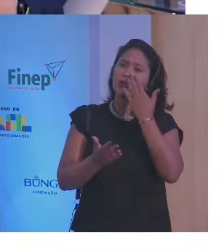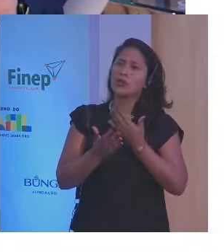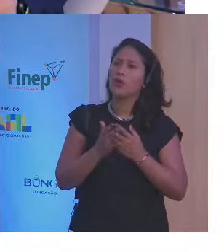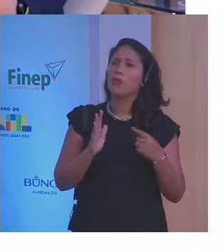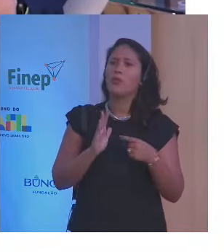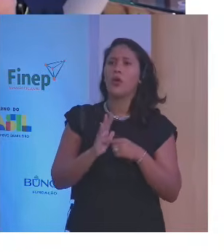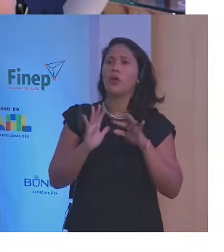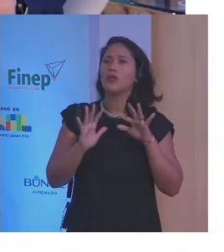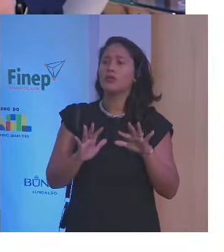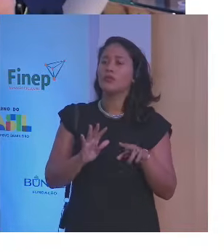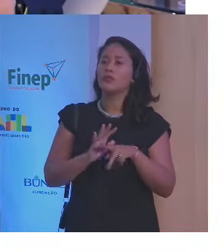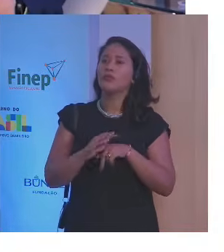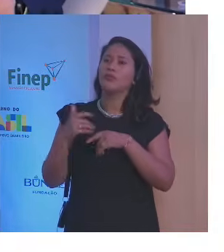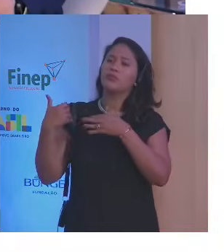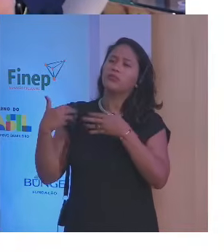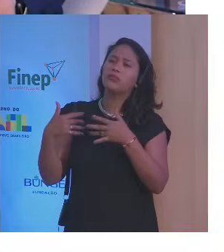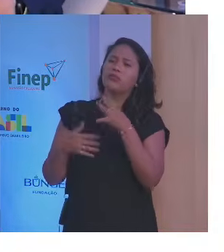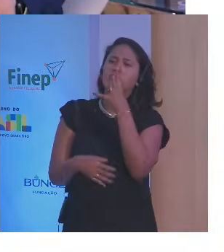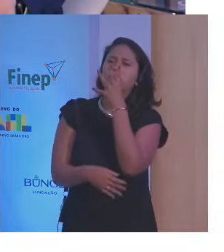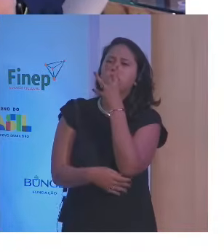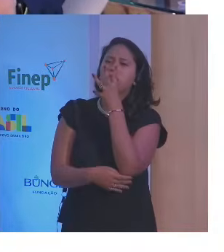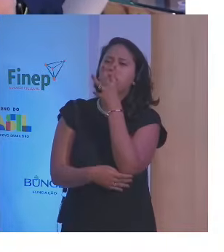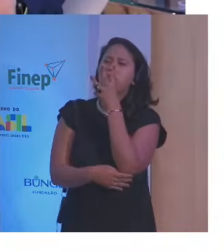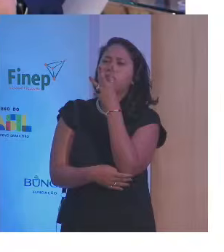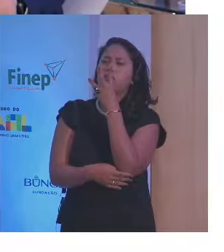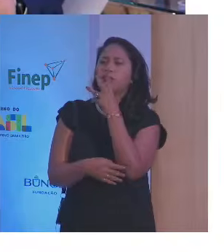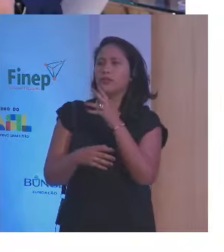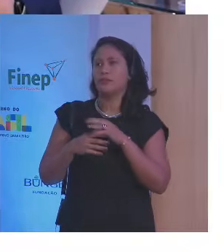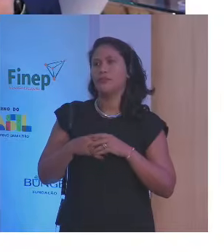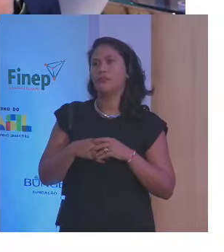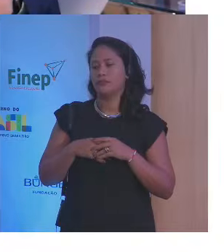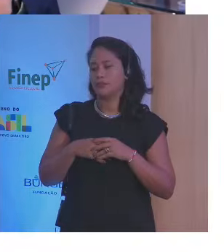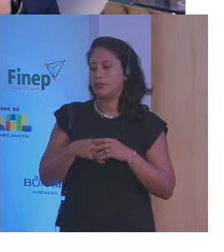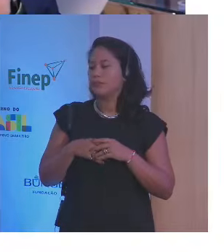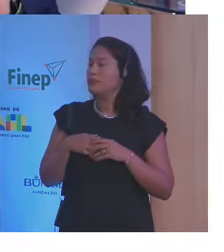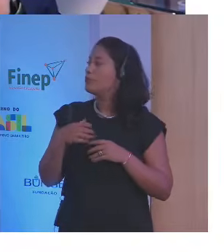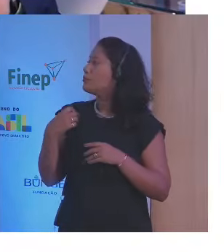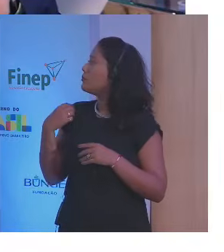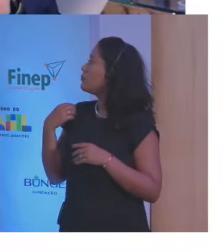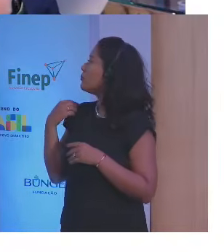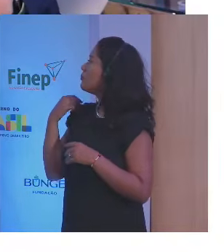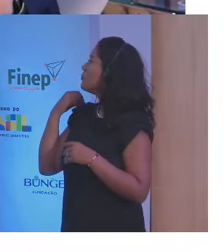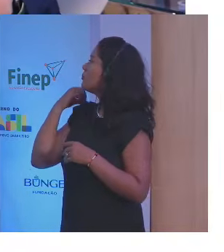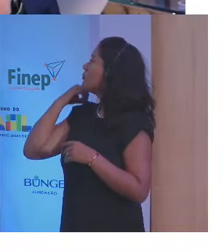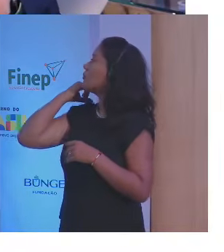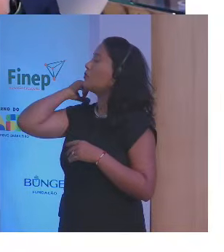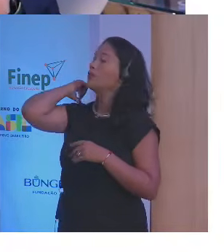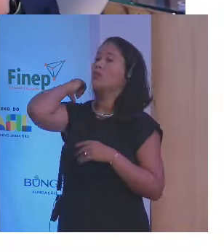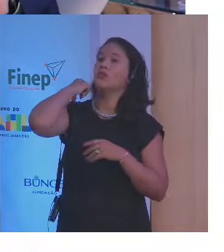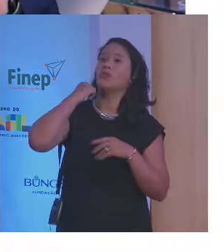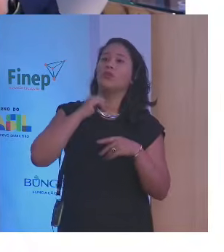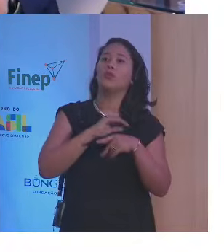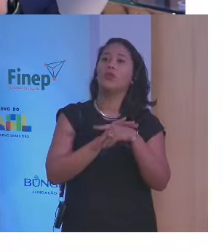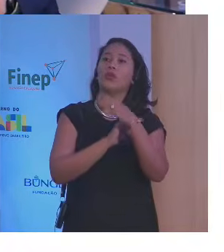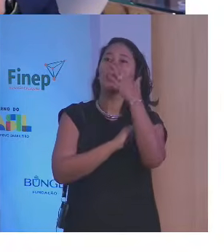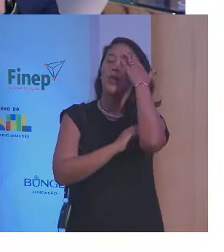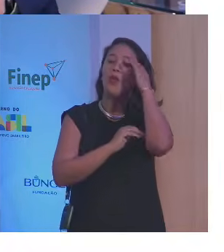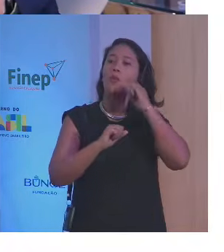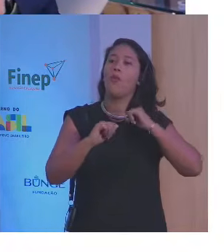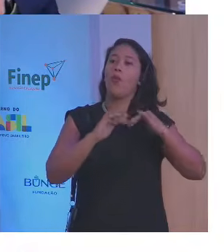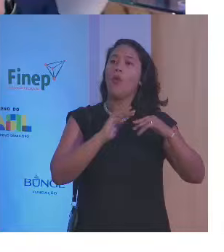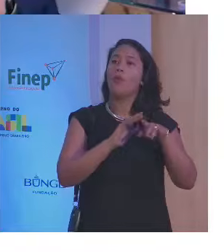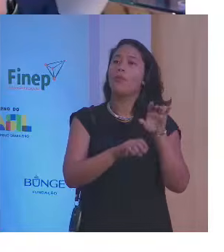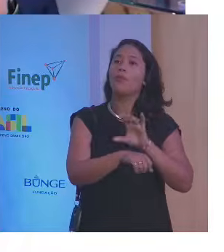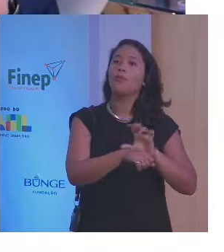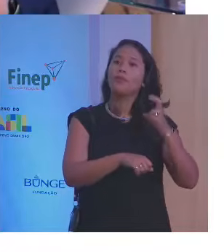está mudando num processo muito lento a base curricular do país, e eu entendo que o movimento da cultura oceânica, que em